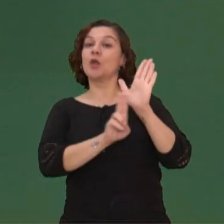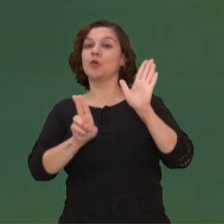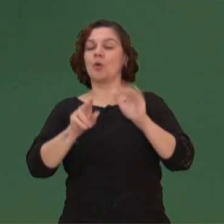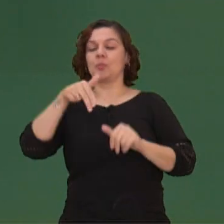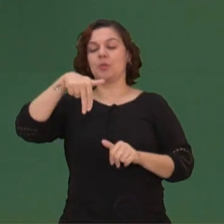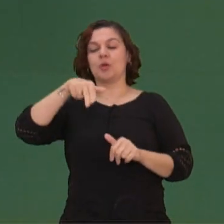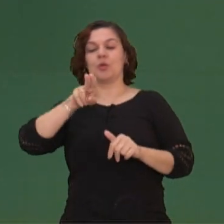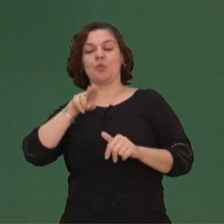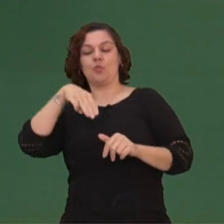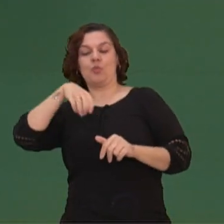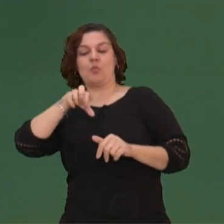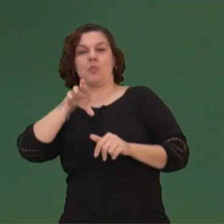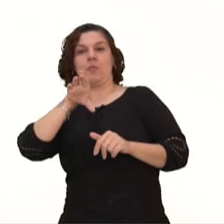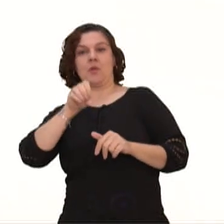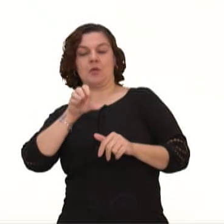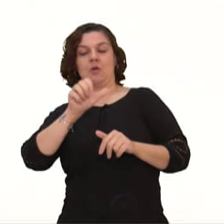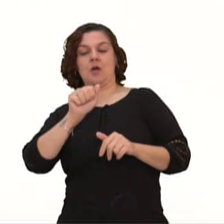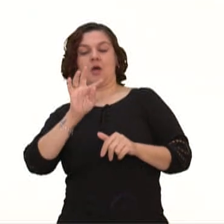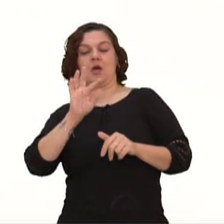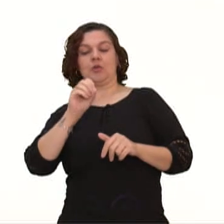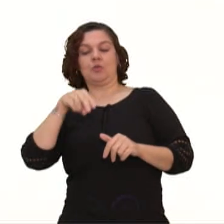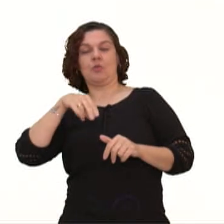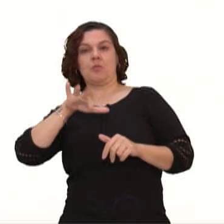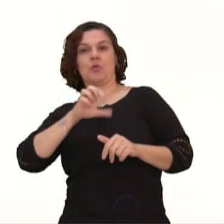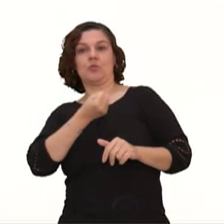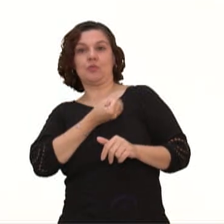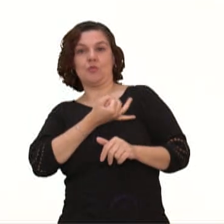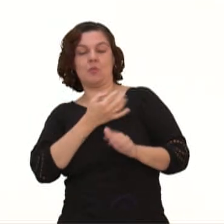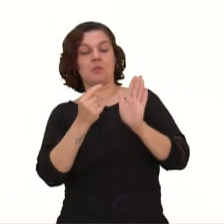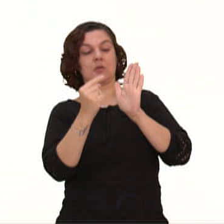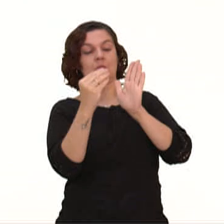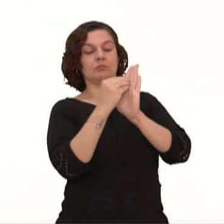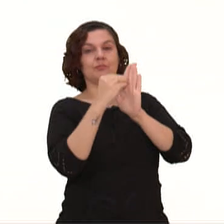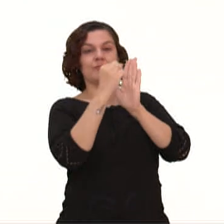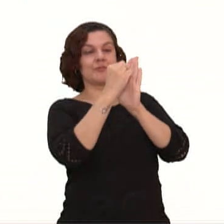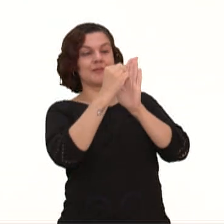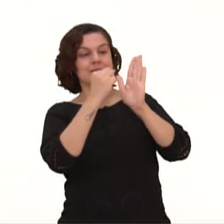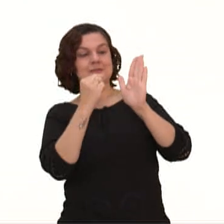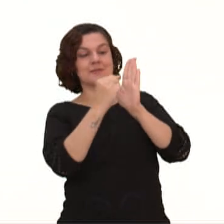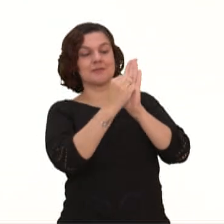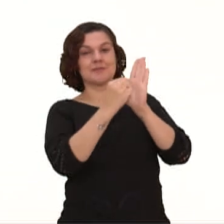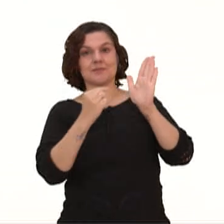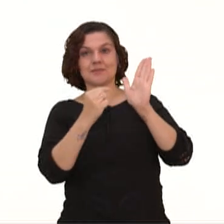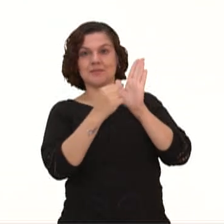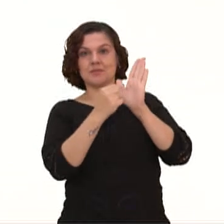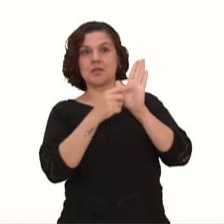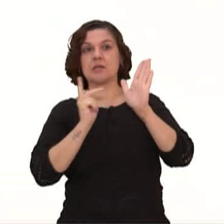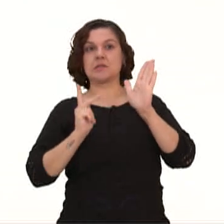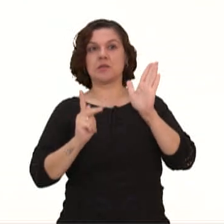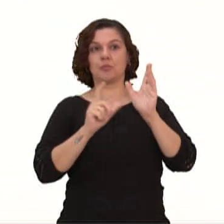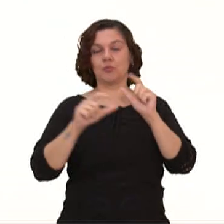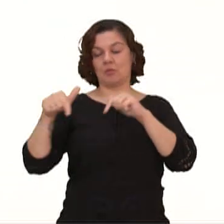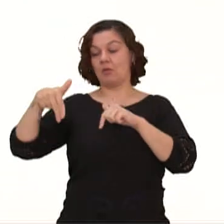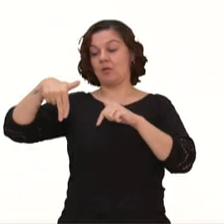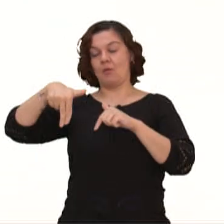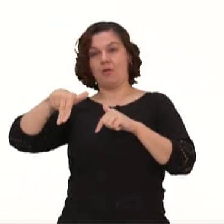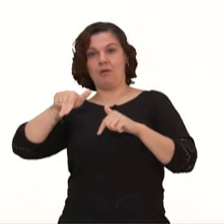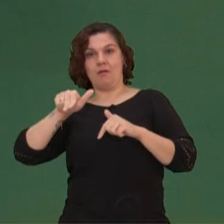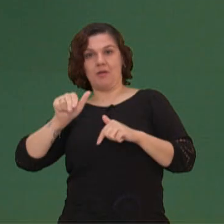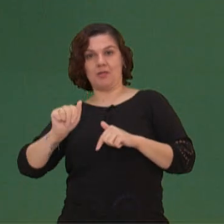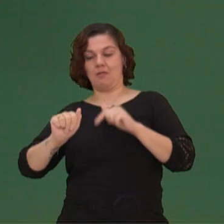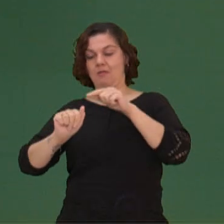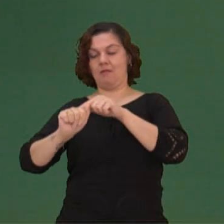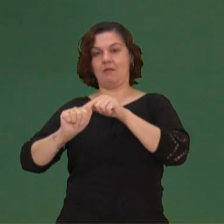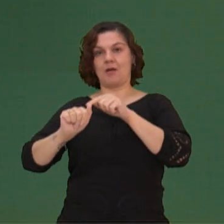atômico, o símbolo é a letra Z, e ele vai sempre junto ao nome do átomo. Então, tá aqui, ó. Esse é o